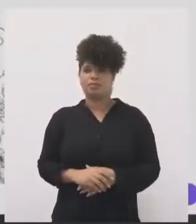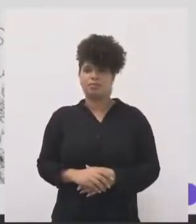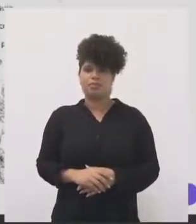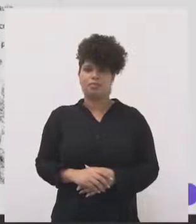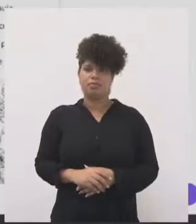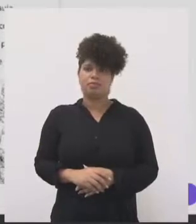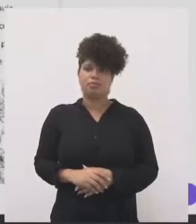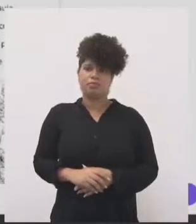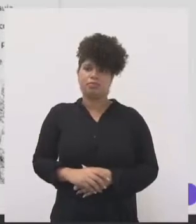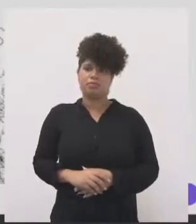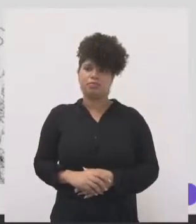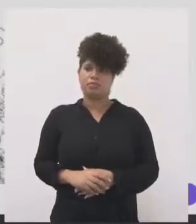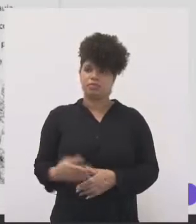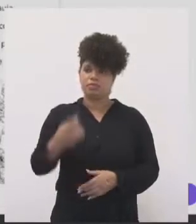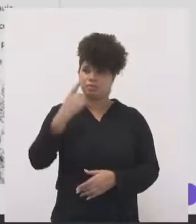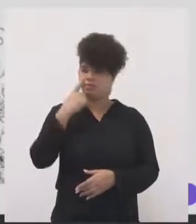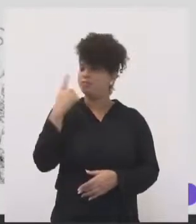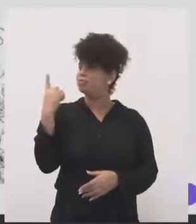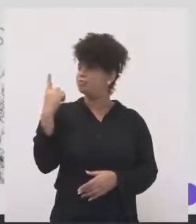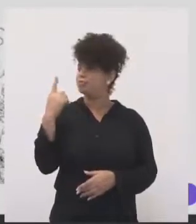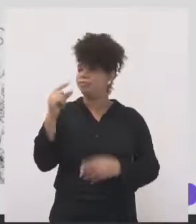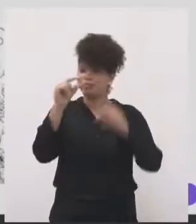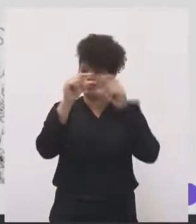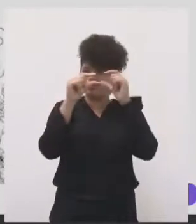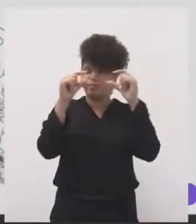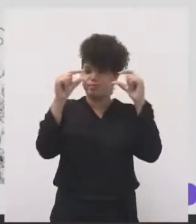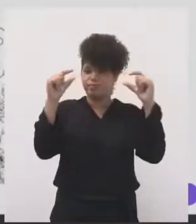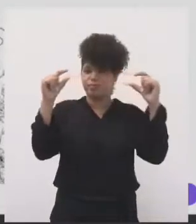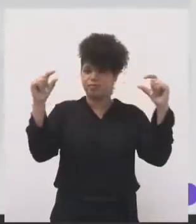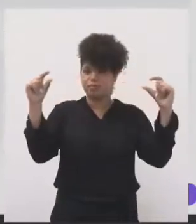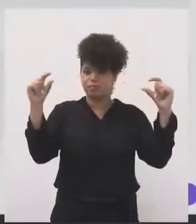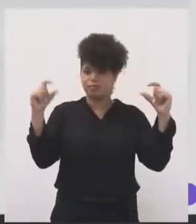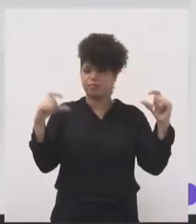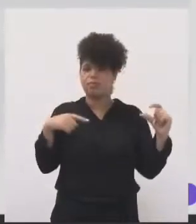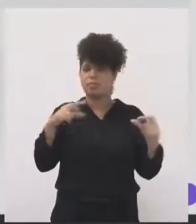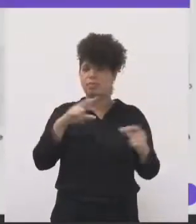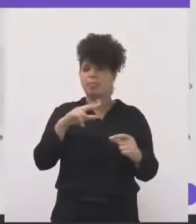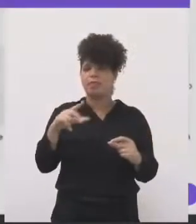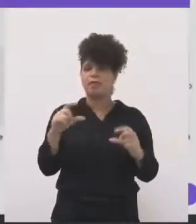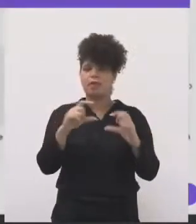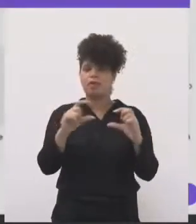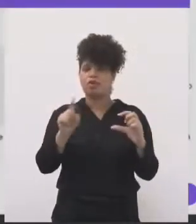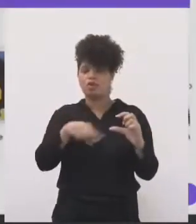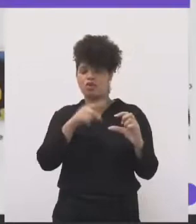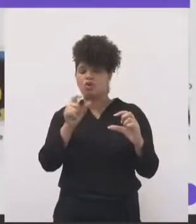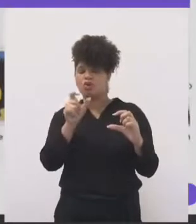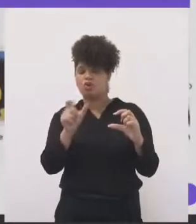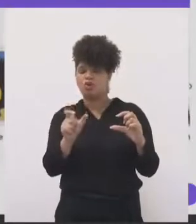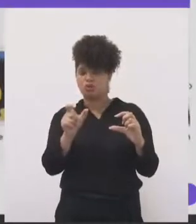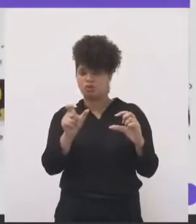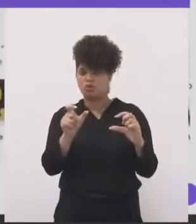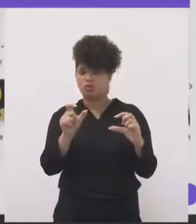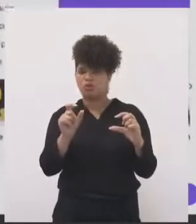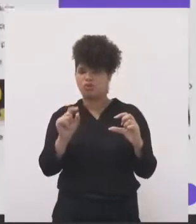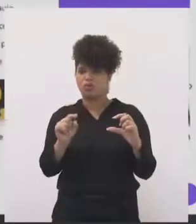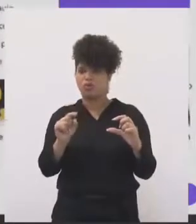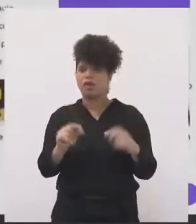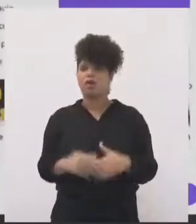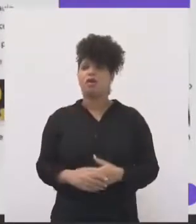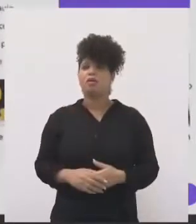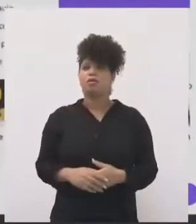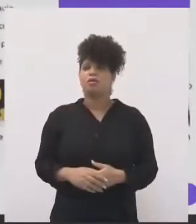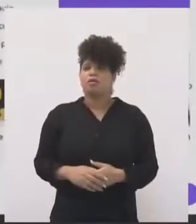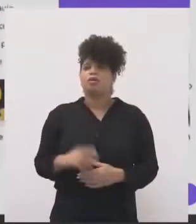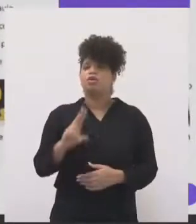aba superior, né, nesse menu superior, nós temos templates e nós temos uma outra